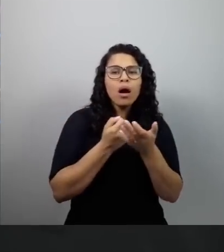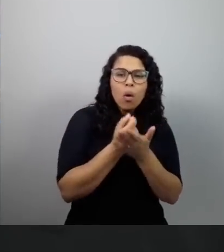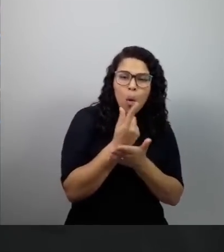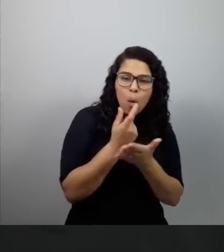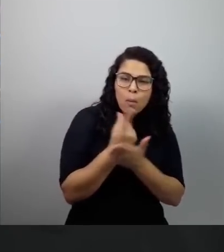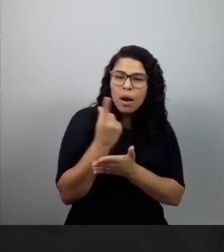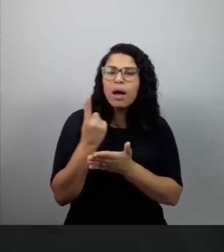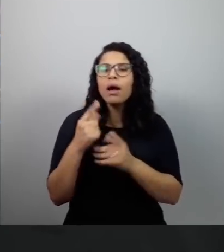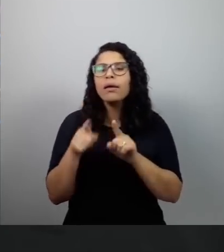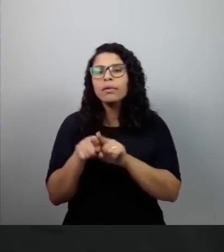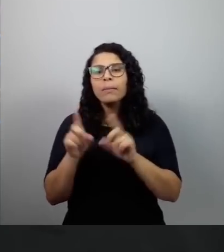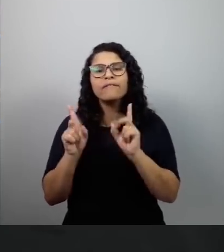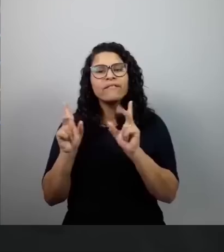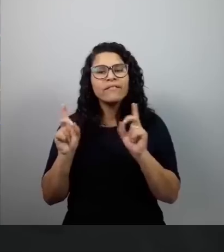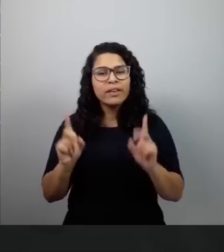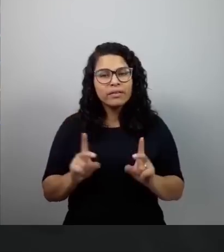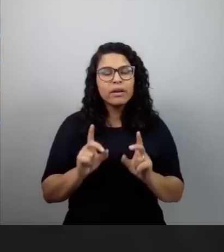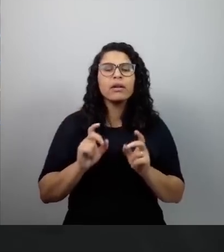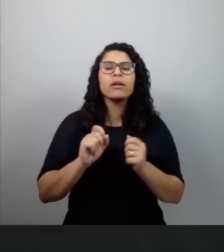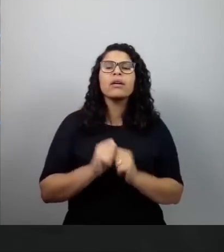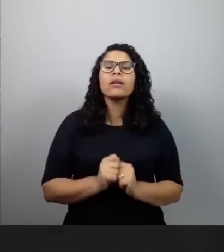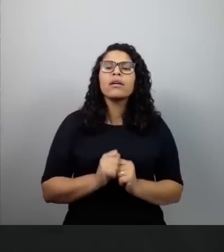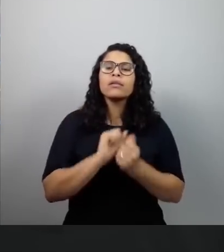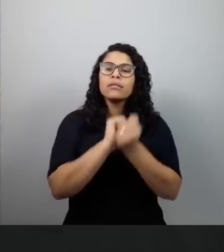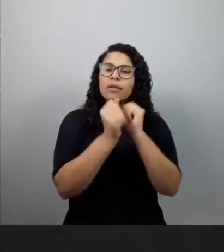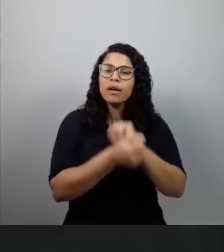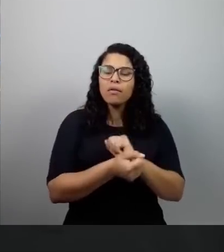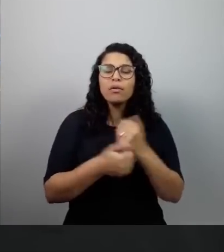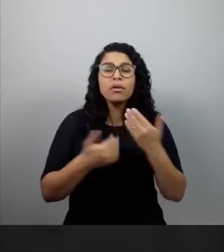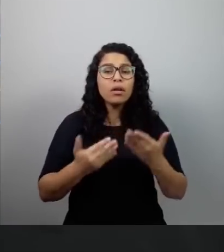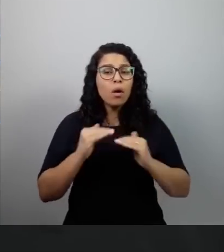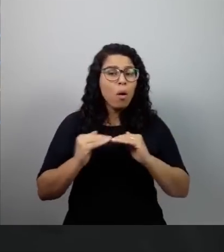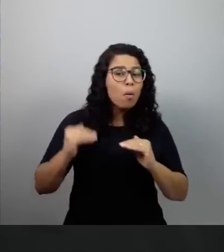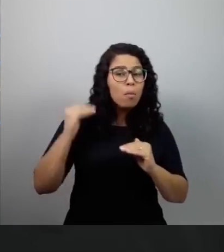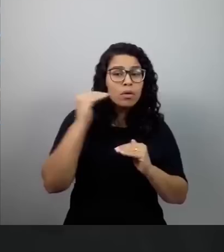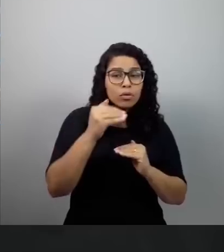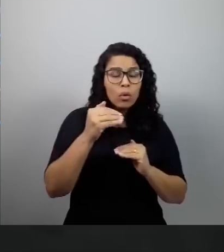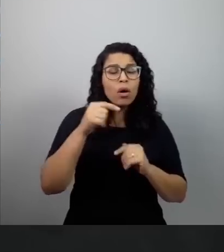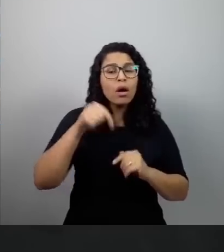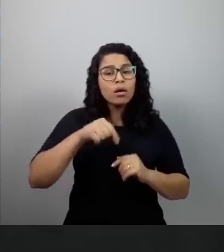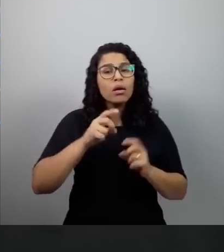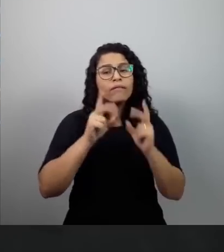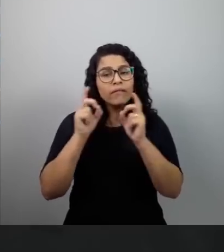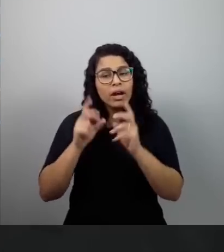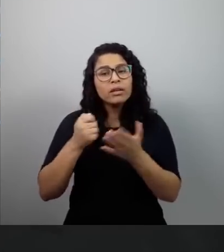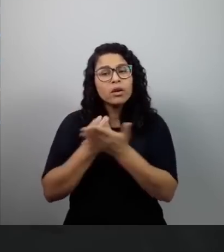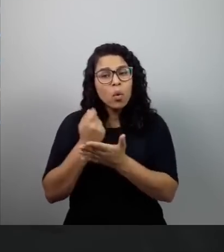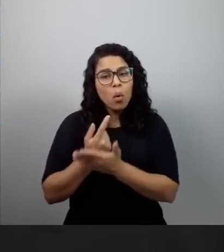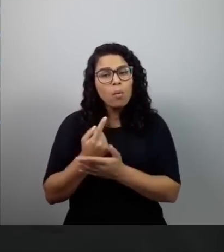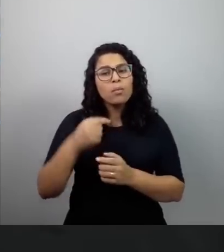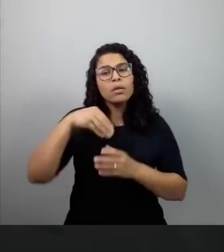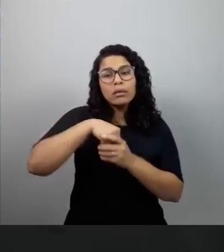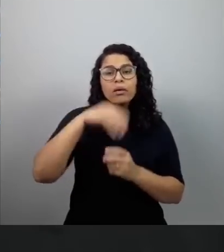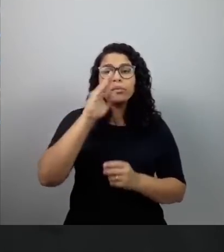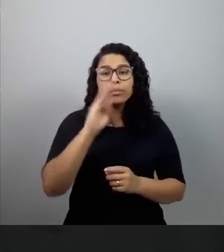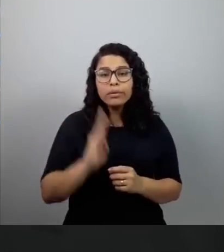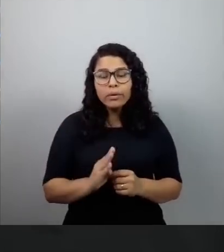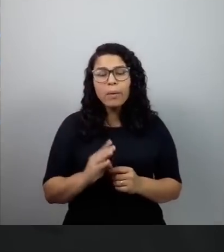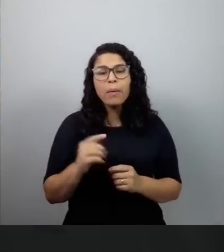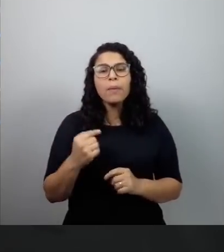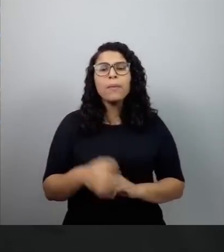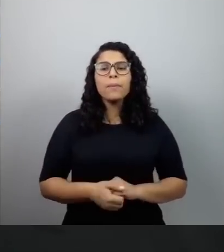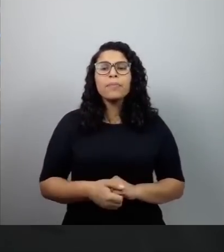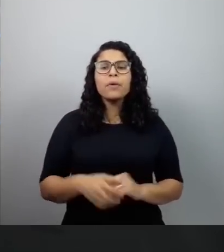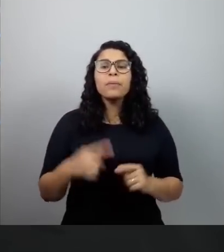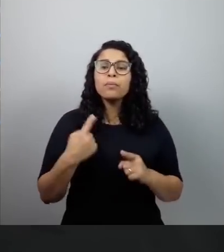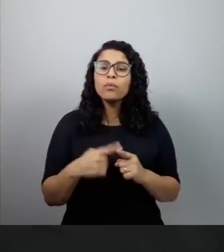normalmente. Inclusive, alguns historiadores destacam que isso aumentou o comércio interno, porque já que não existia, quando eu falo